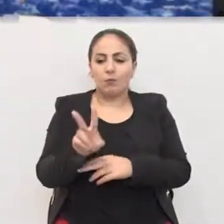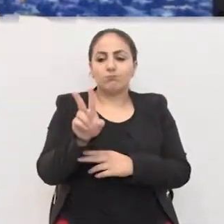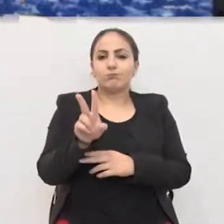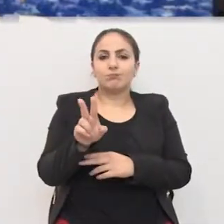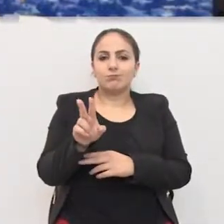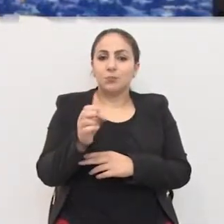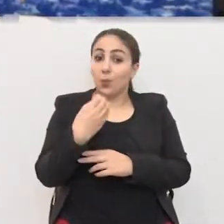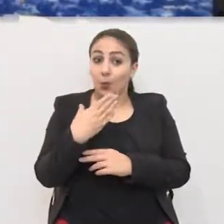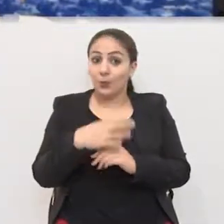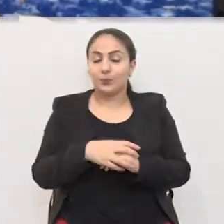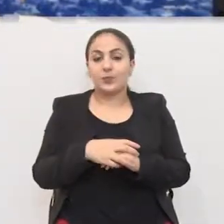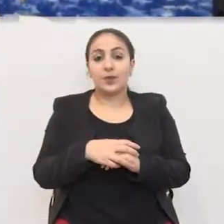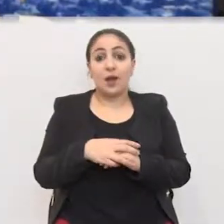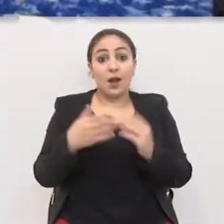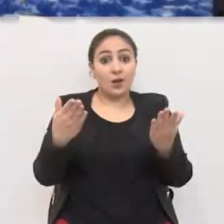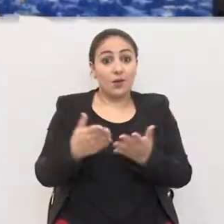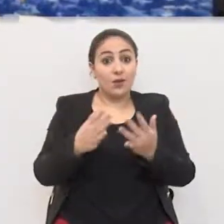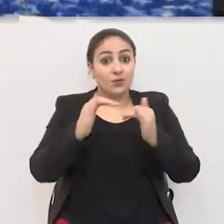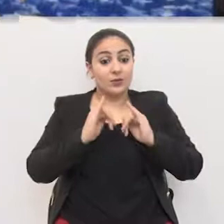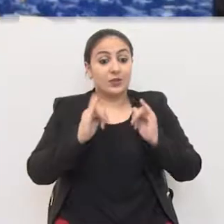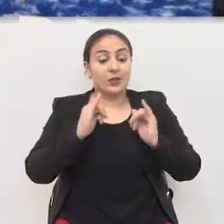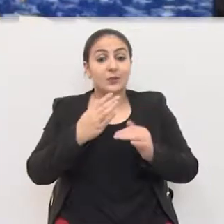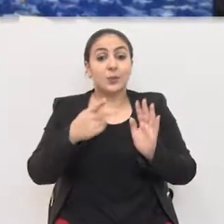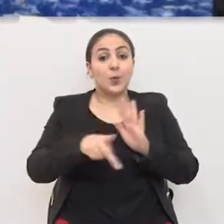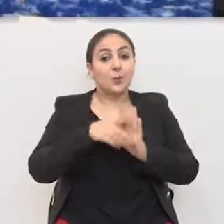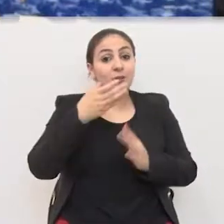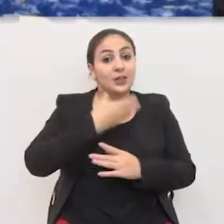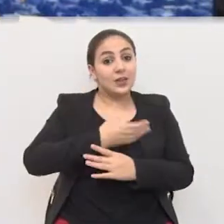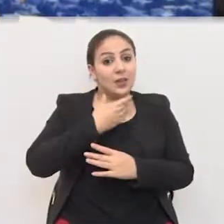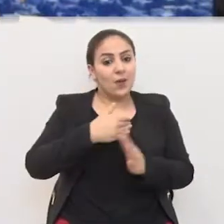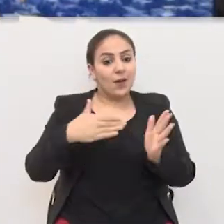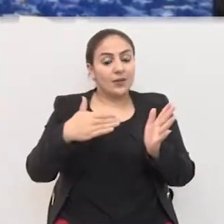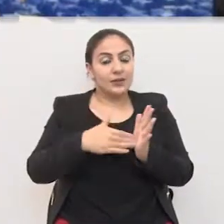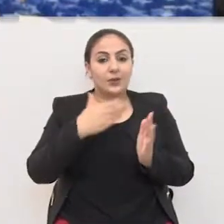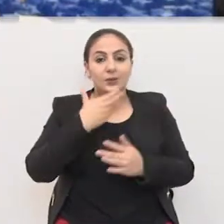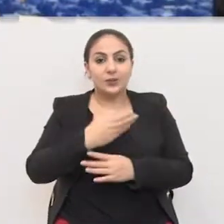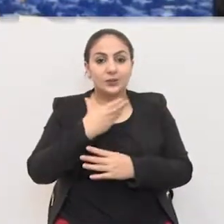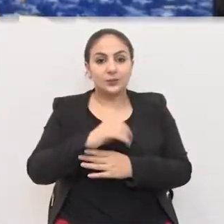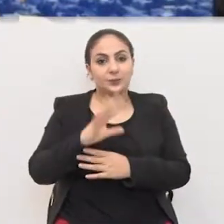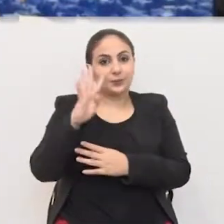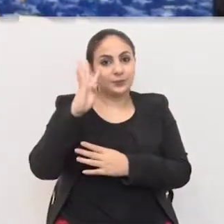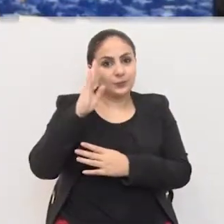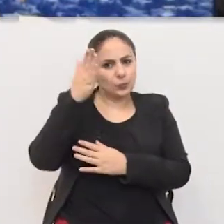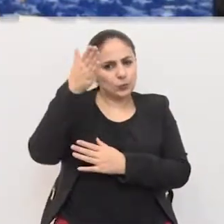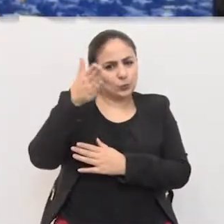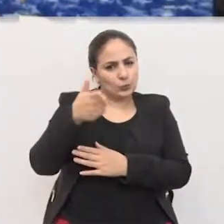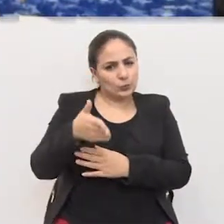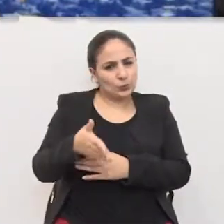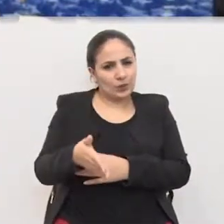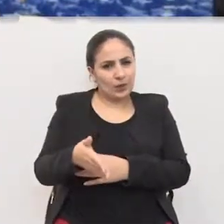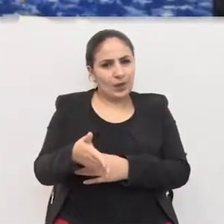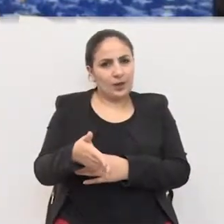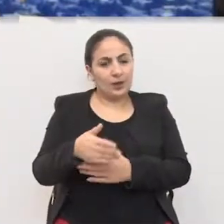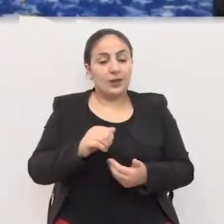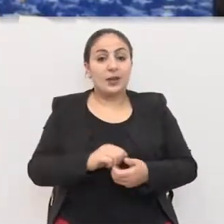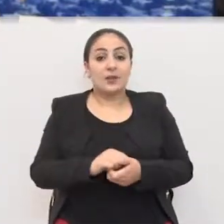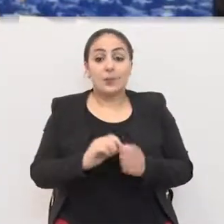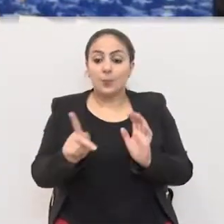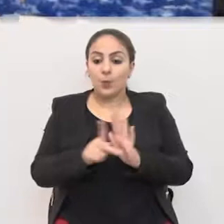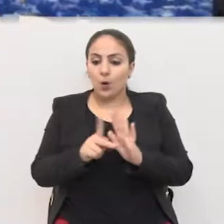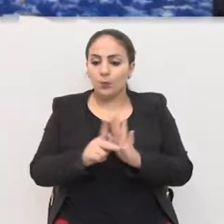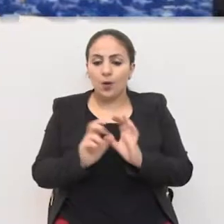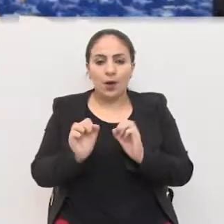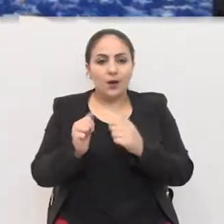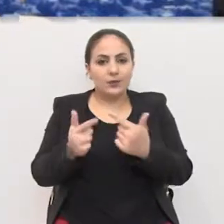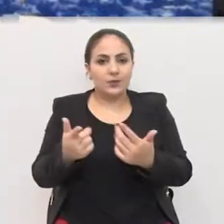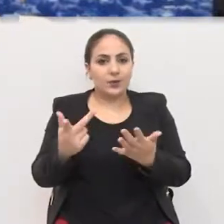A novidade é que agora está promovendo um bazar natalino. Até o Natal, as quartas-feiras serão dedicadas